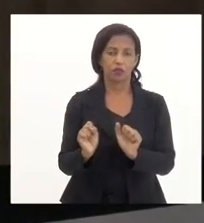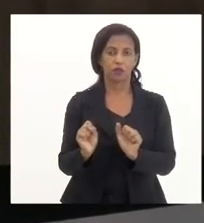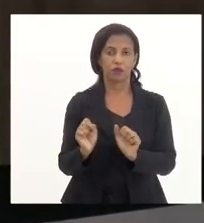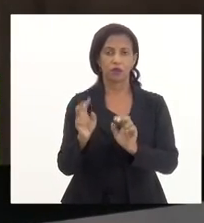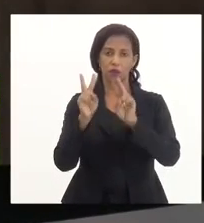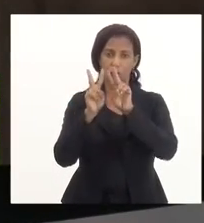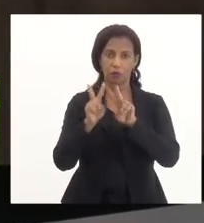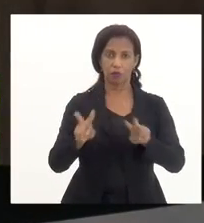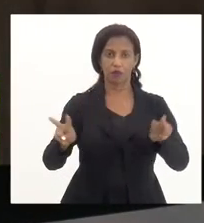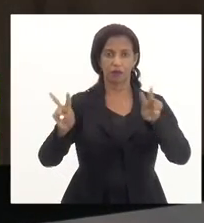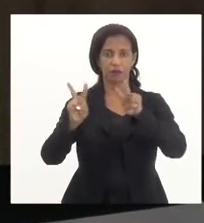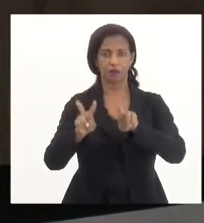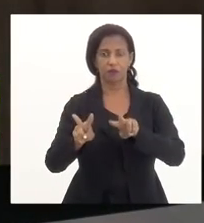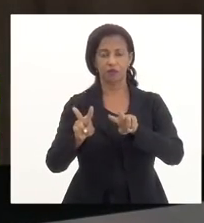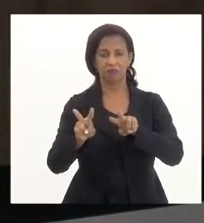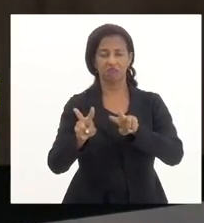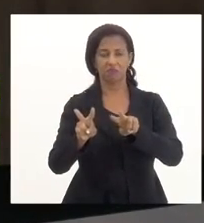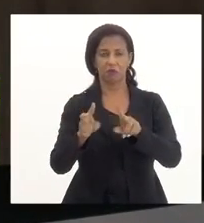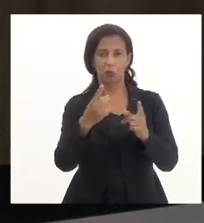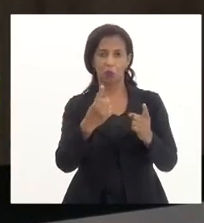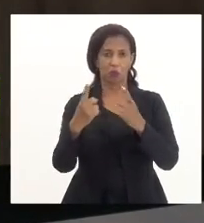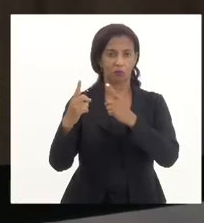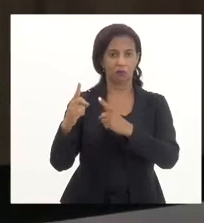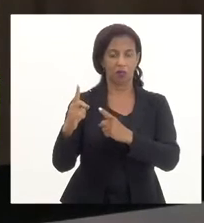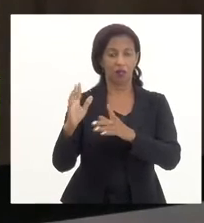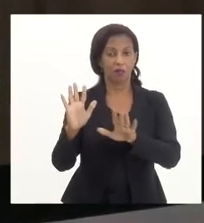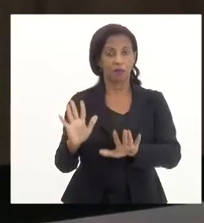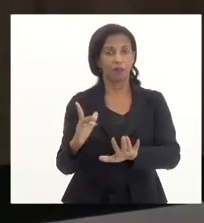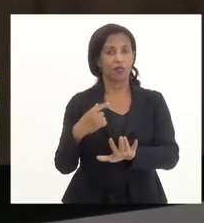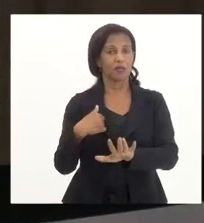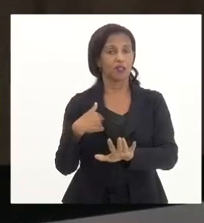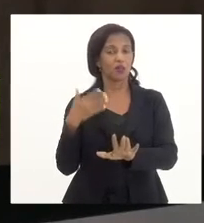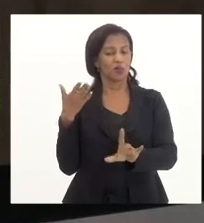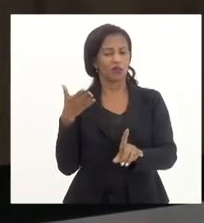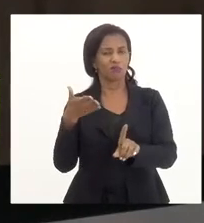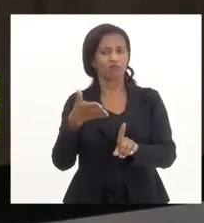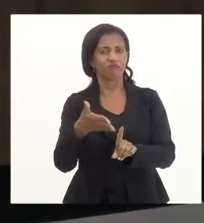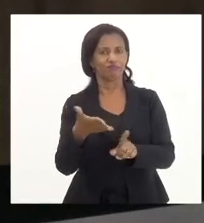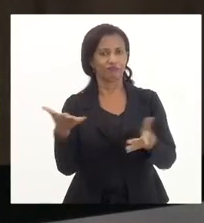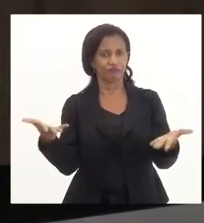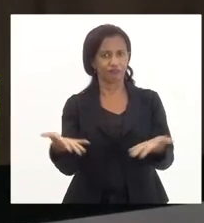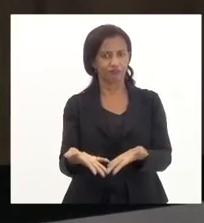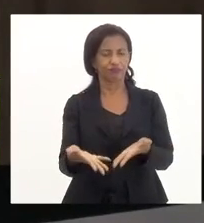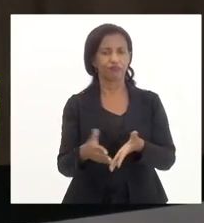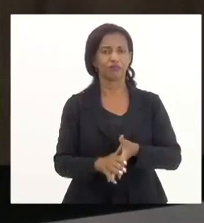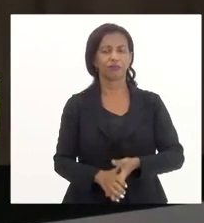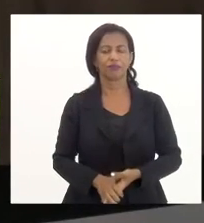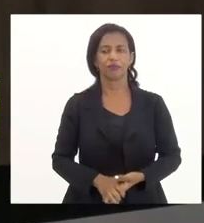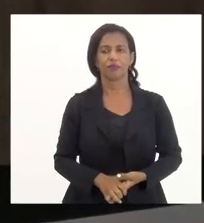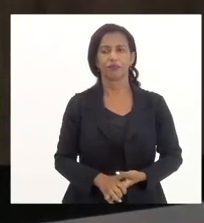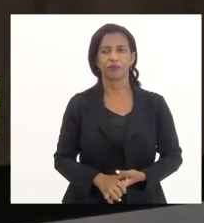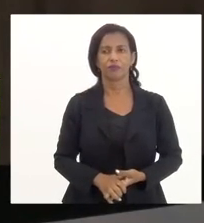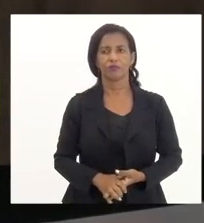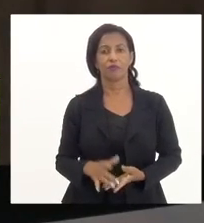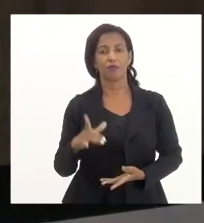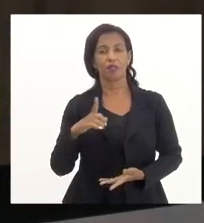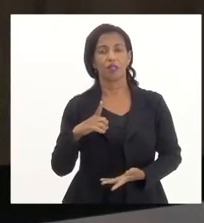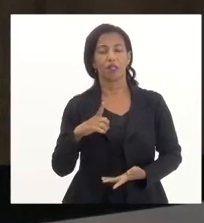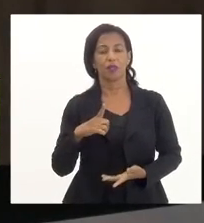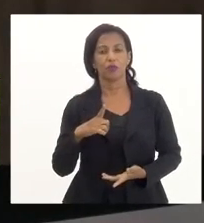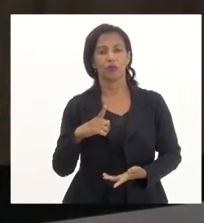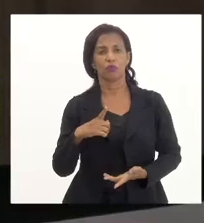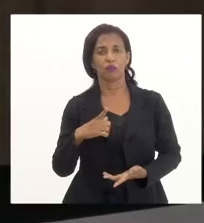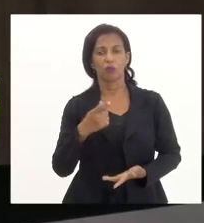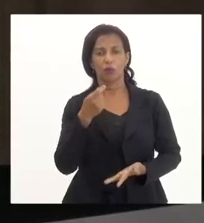uma visão tanto conta de Ipirá tória mas é o que eu me atinei que tendo o